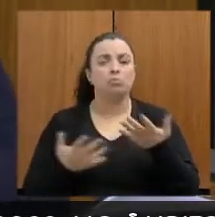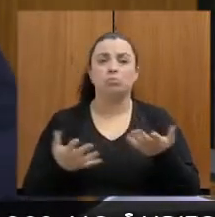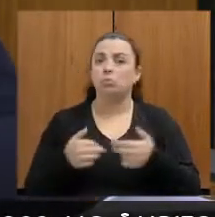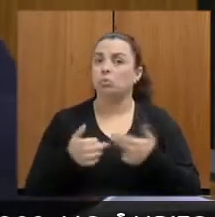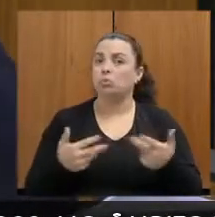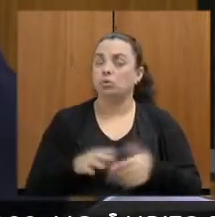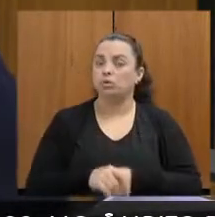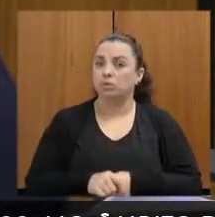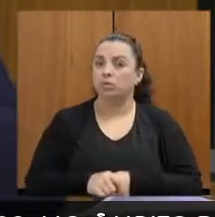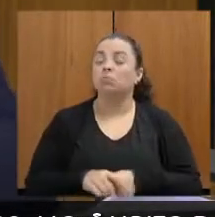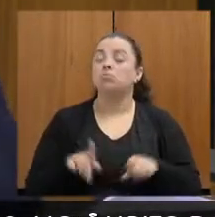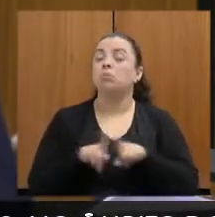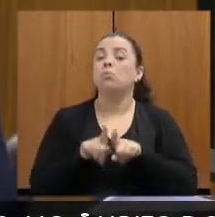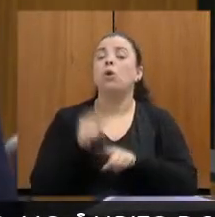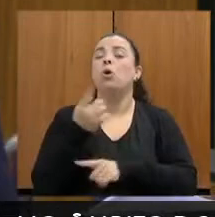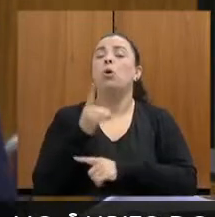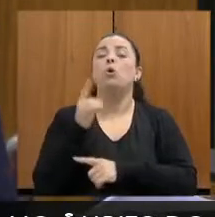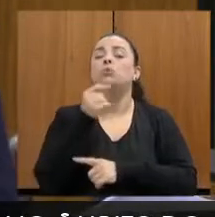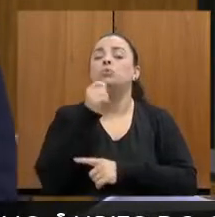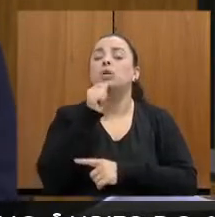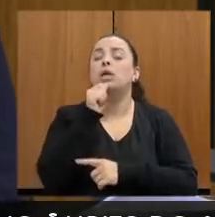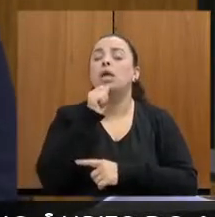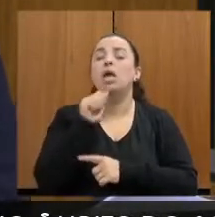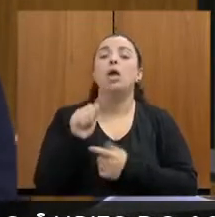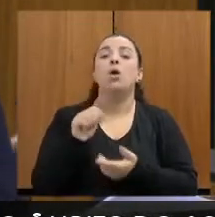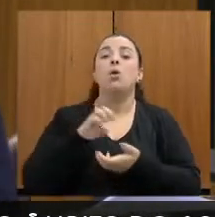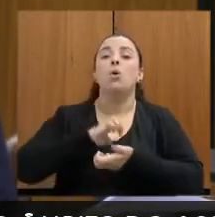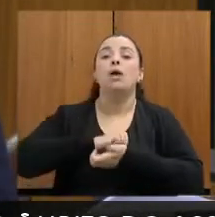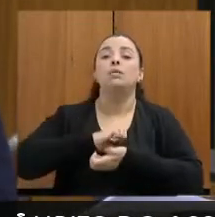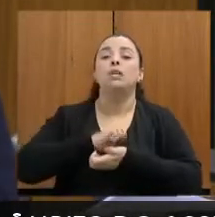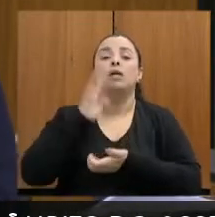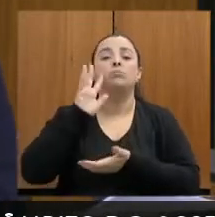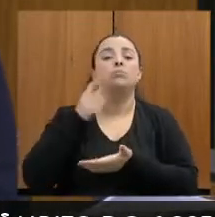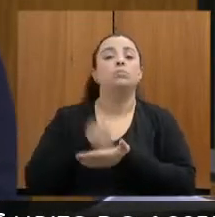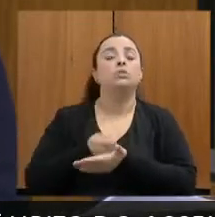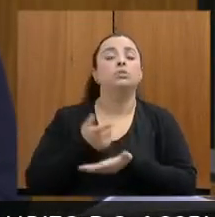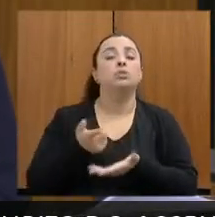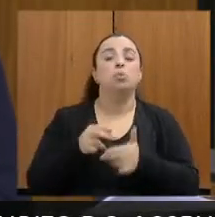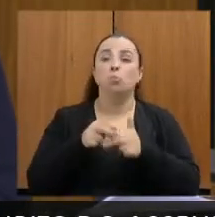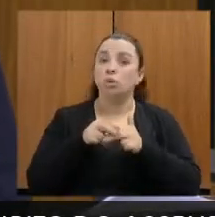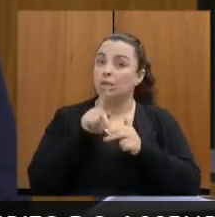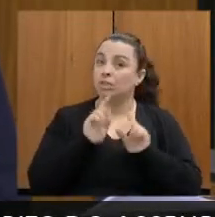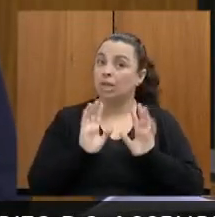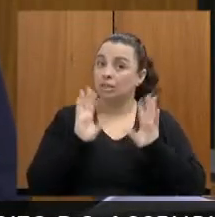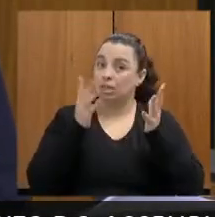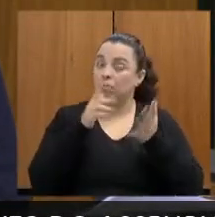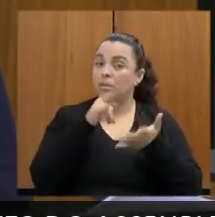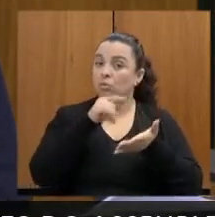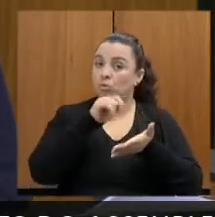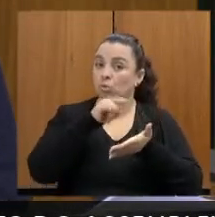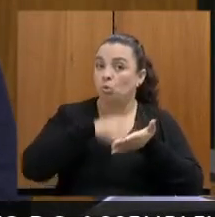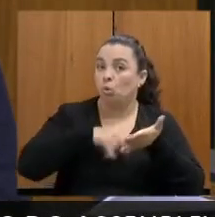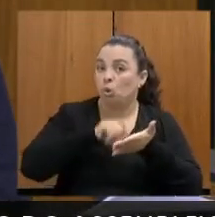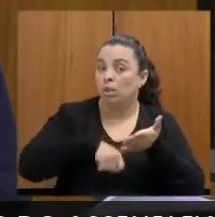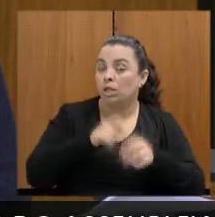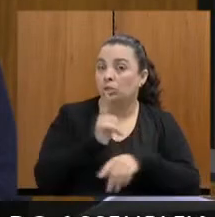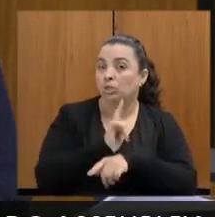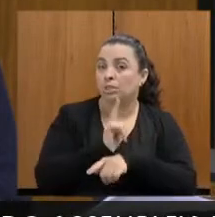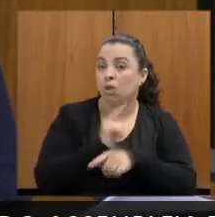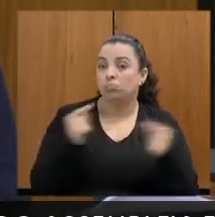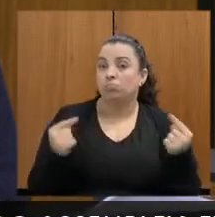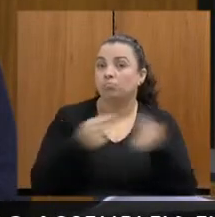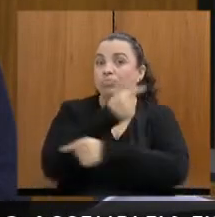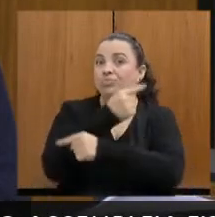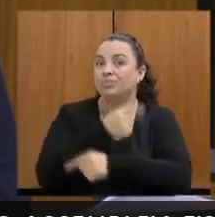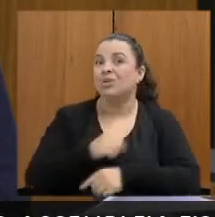pôr fim a própria decisão do STF porque a celebração do contrato de gestão contraria decisão proferida